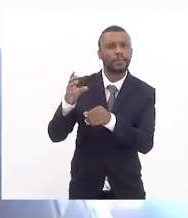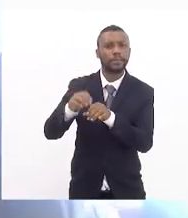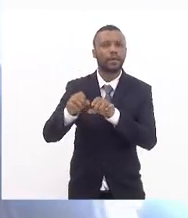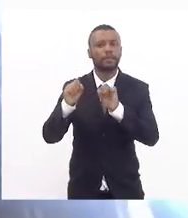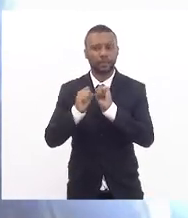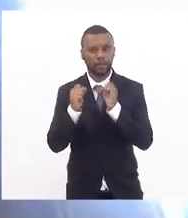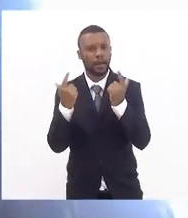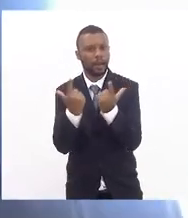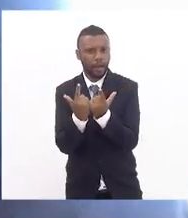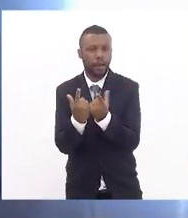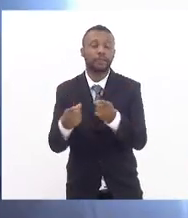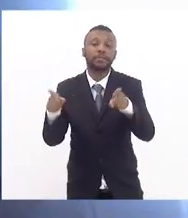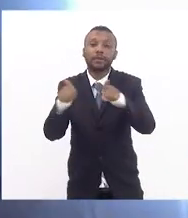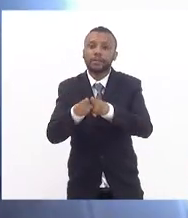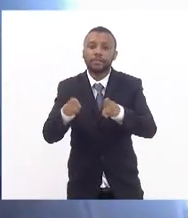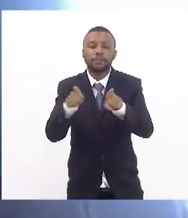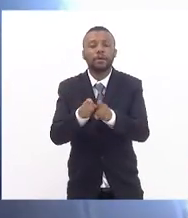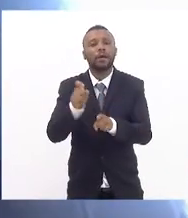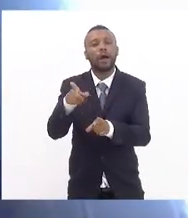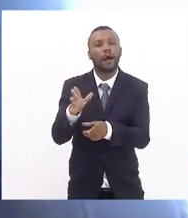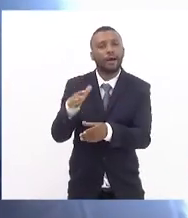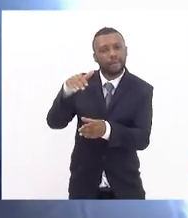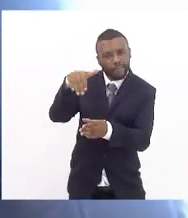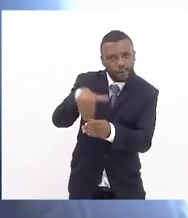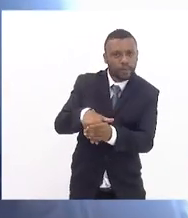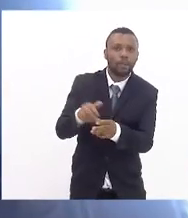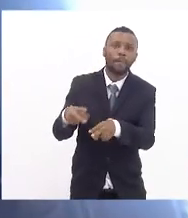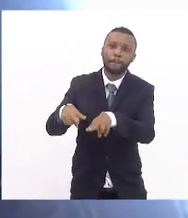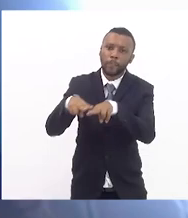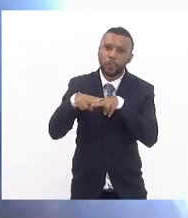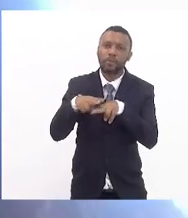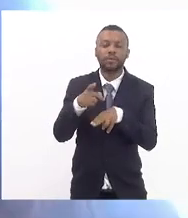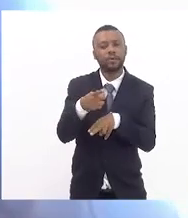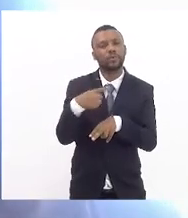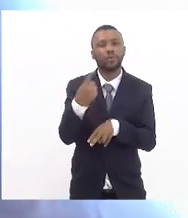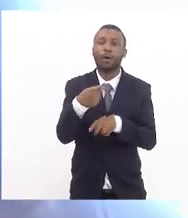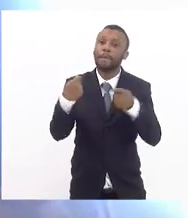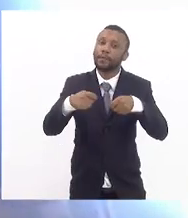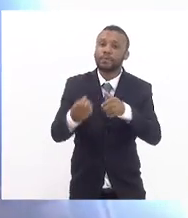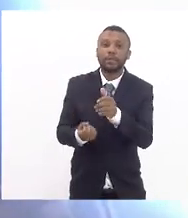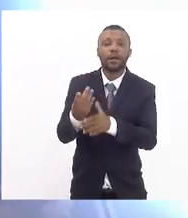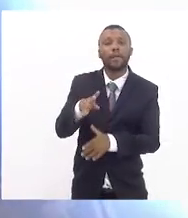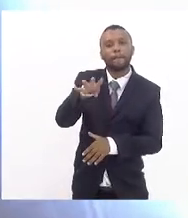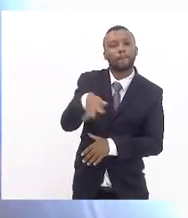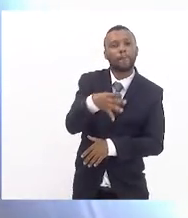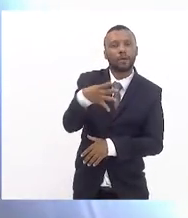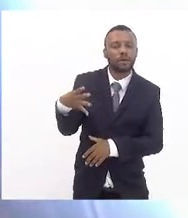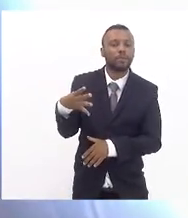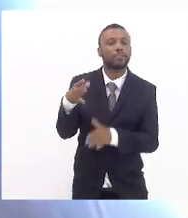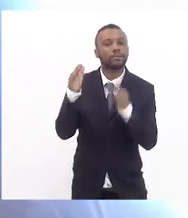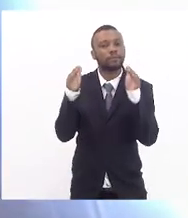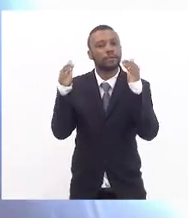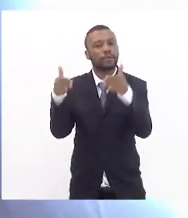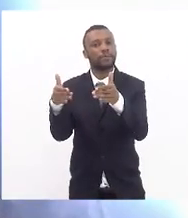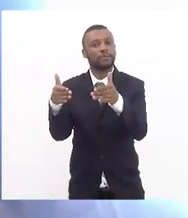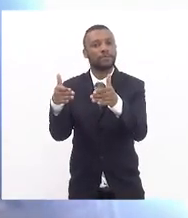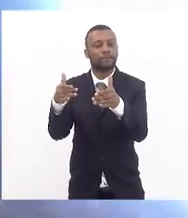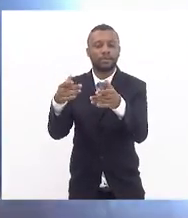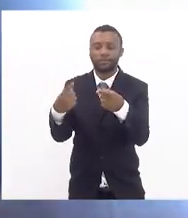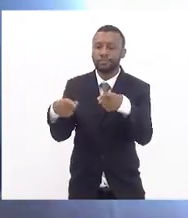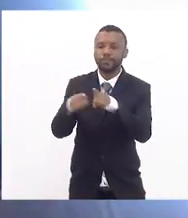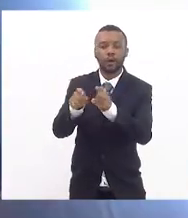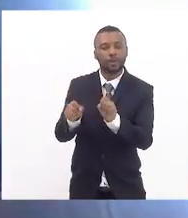também a habitação. Então, por isso, a necessidade de um programa que some